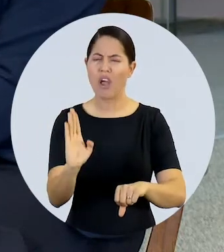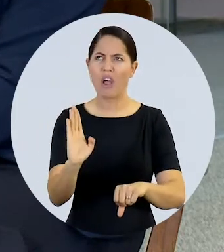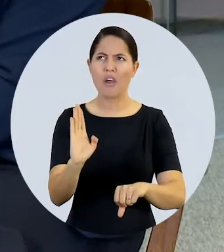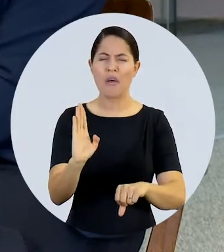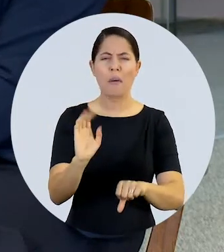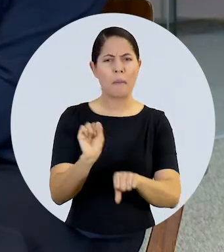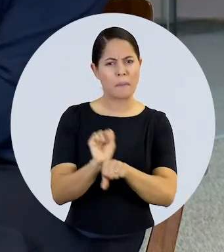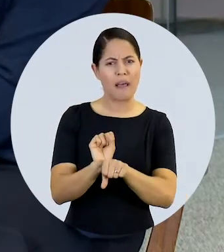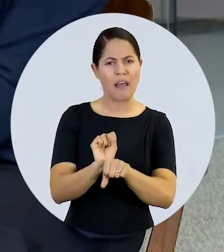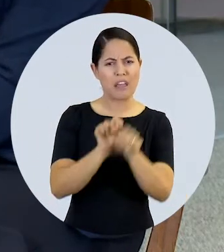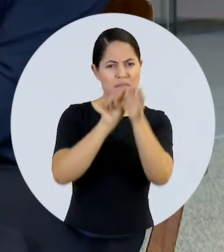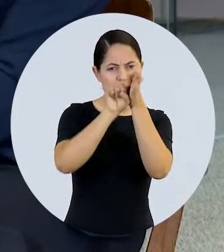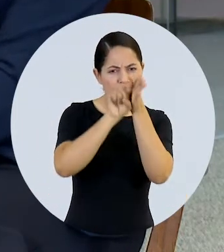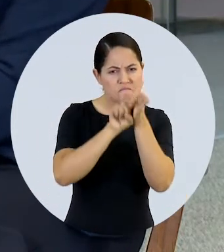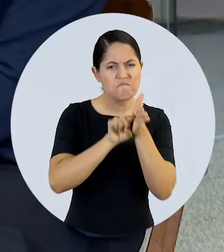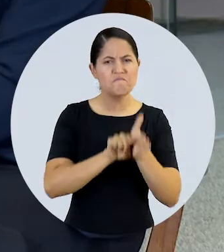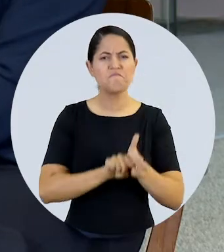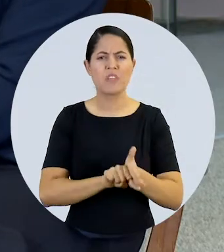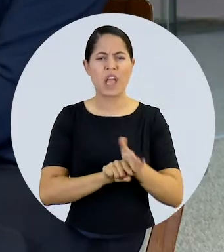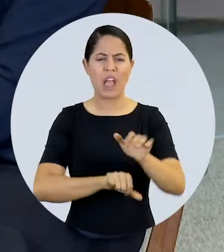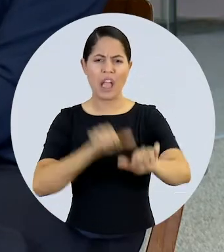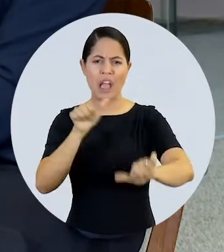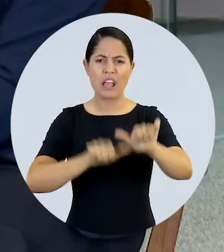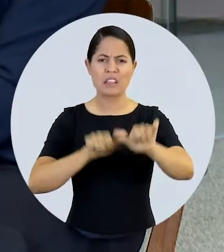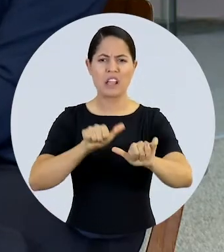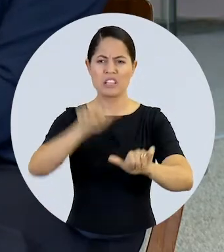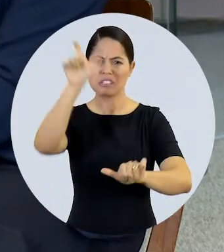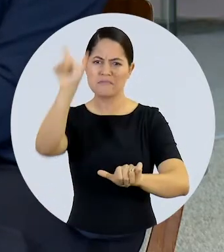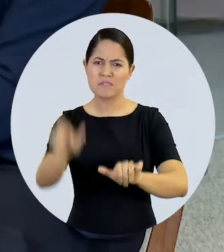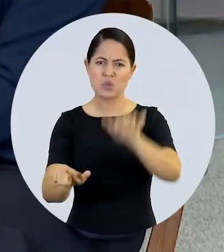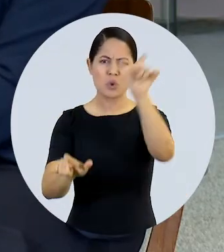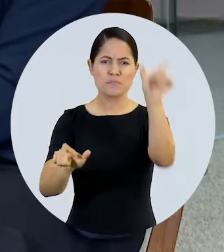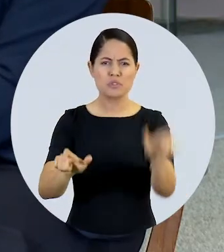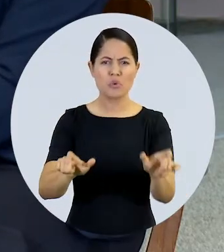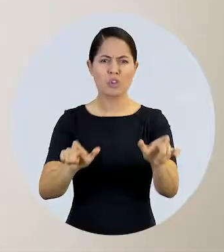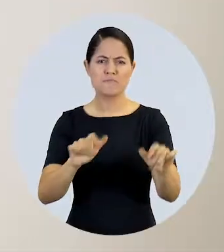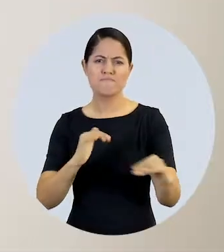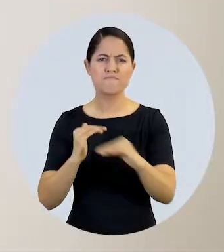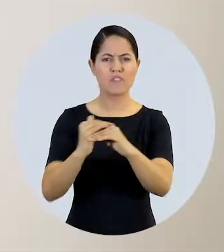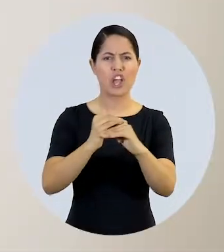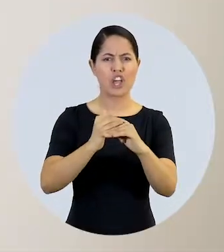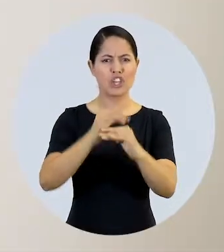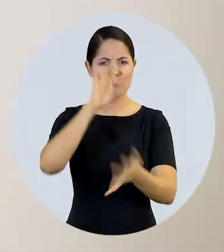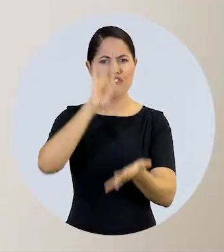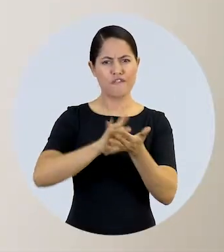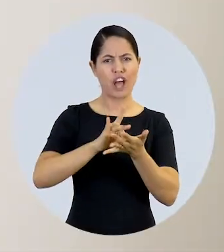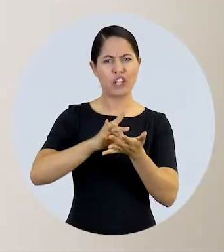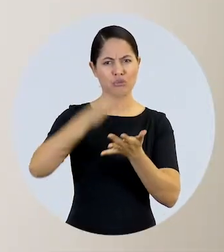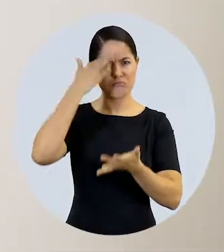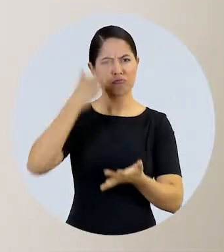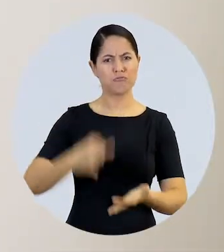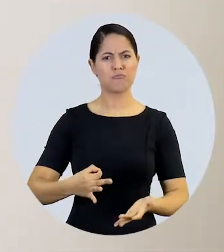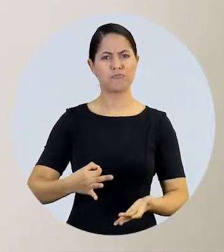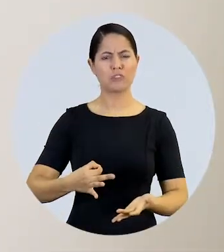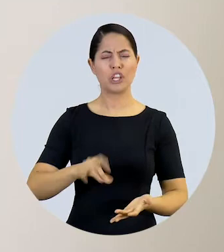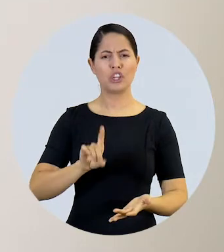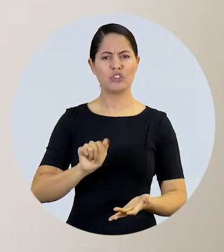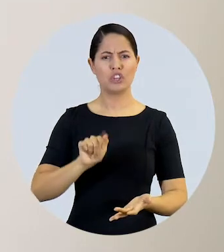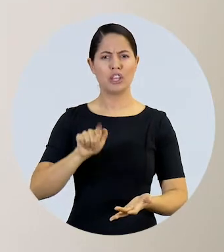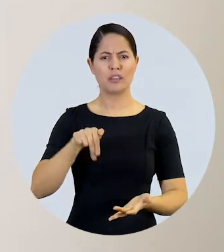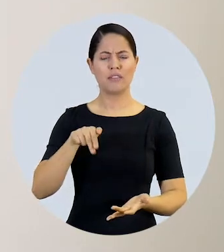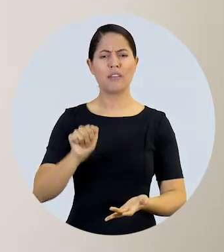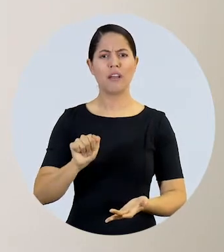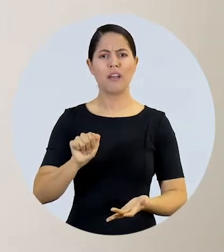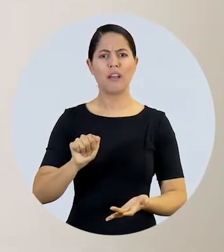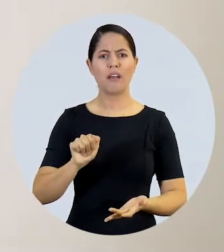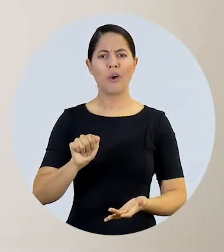seu dever de casa e trata as pessoas de forma digna, ou realmente